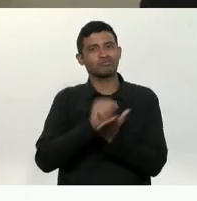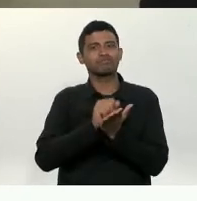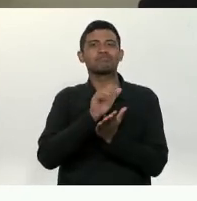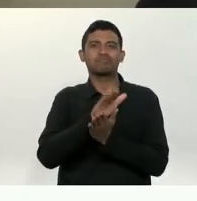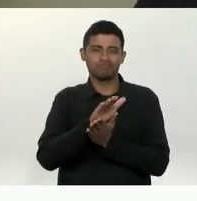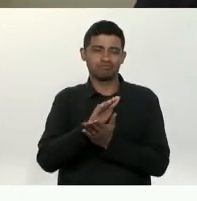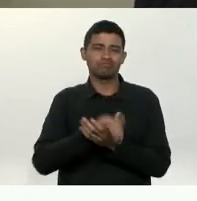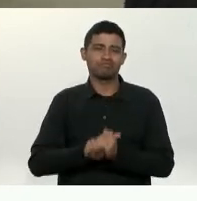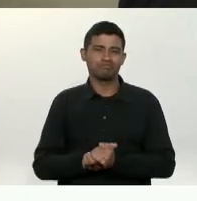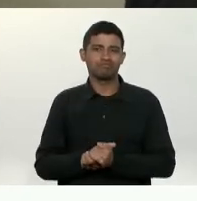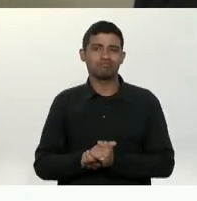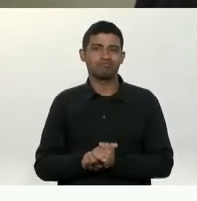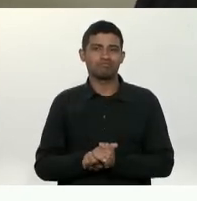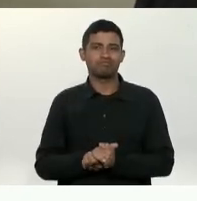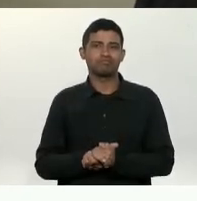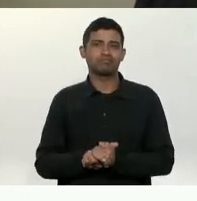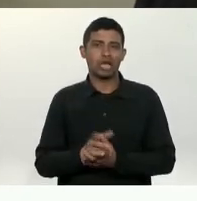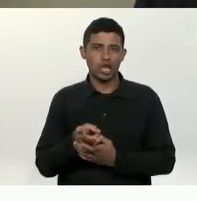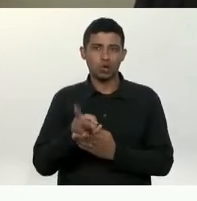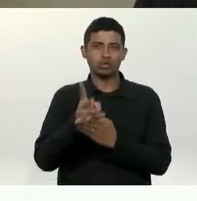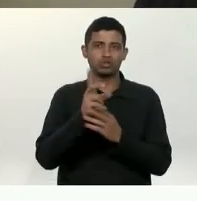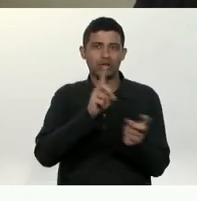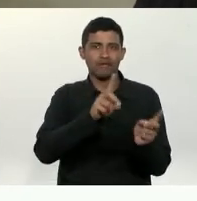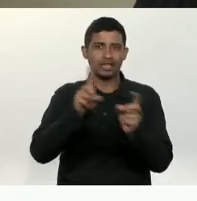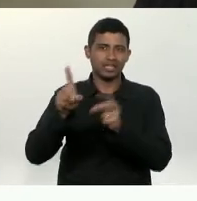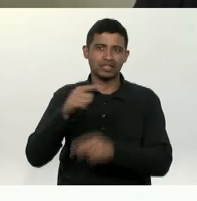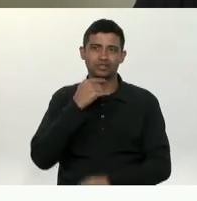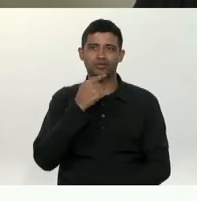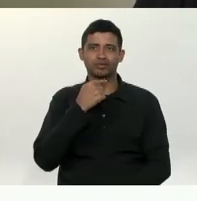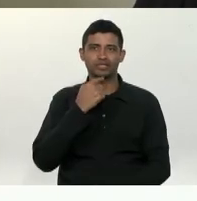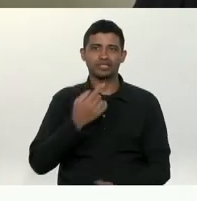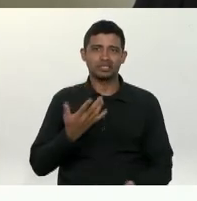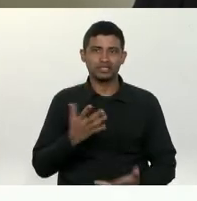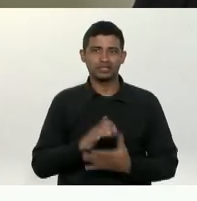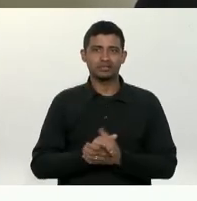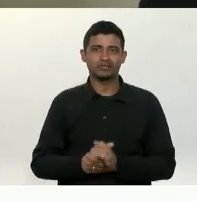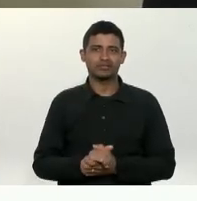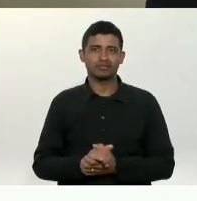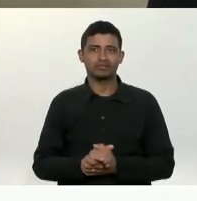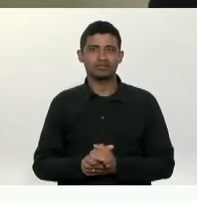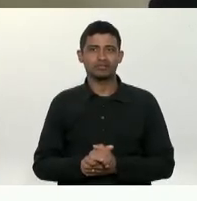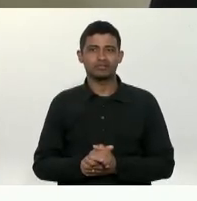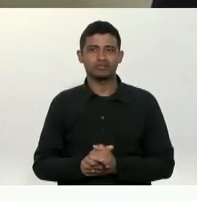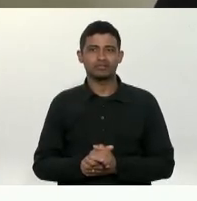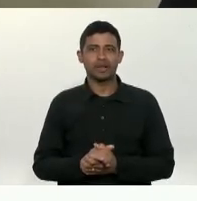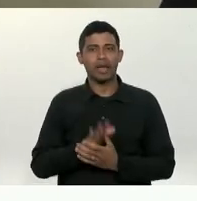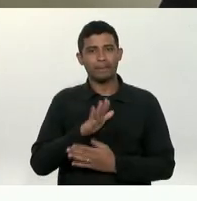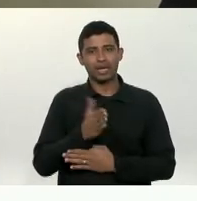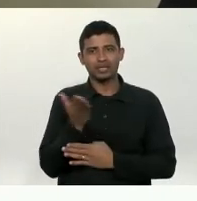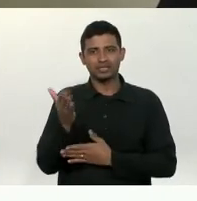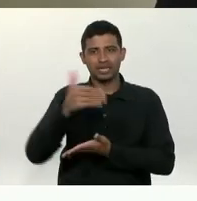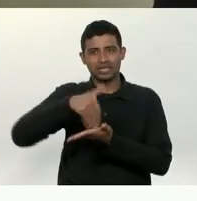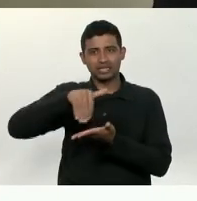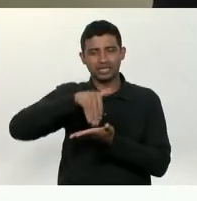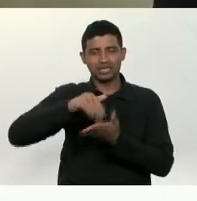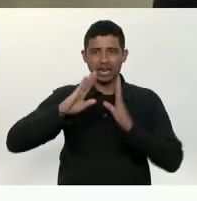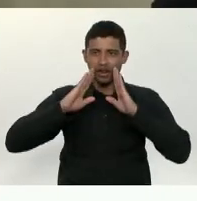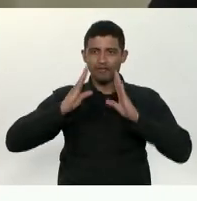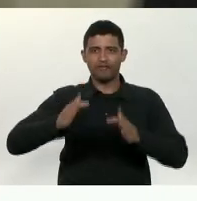e a se manter o mercado na mão de poucos. Mas a hipótese, eu acho que o secretário se refere, é a nossa